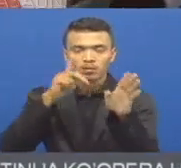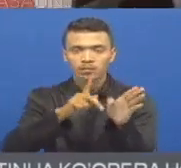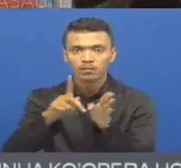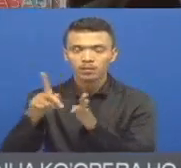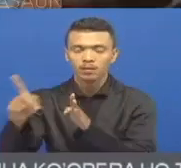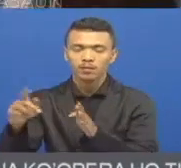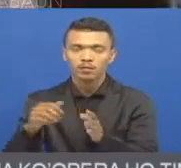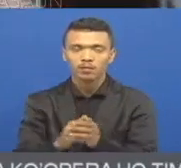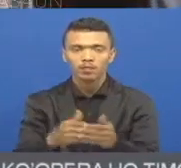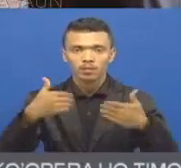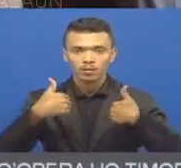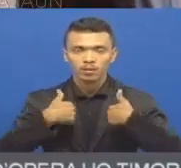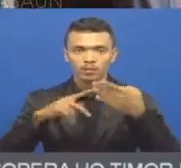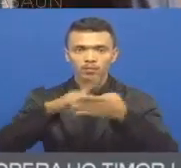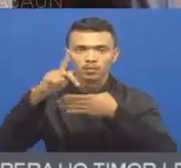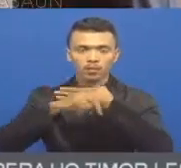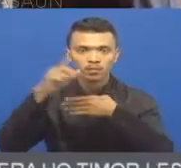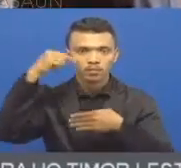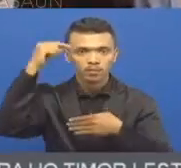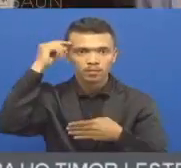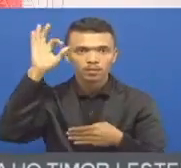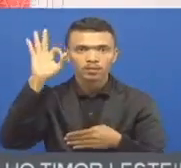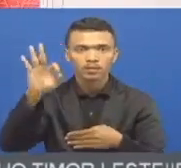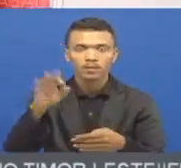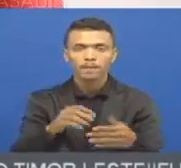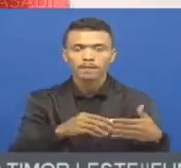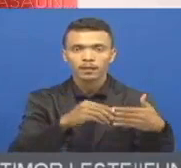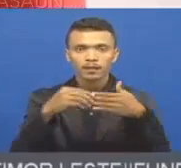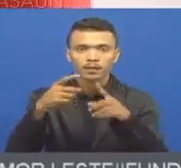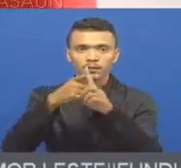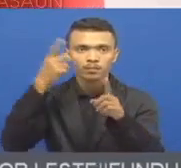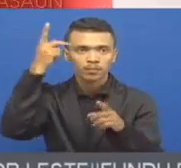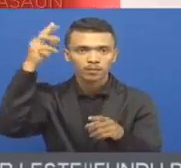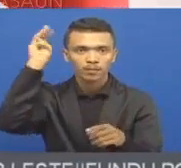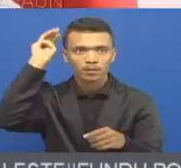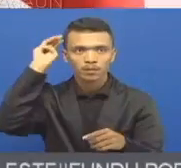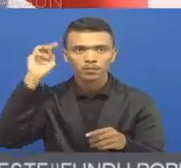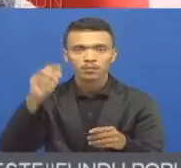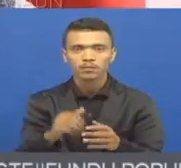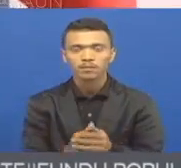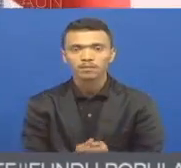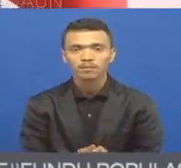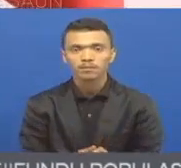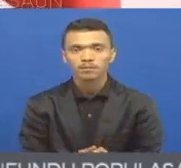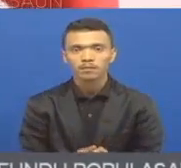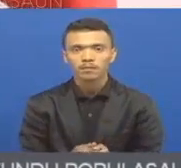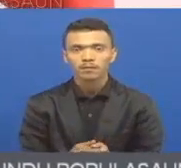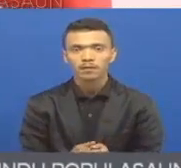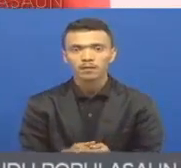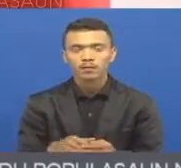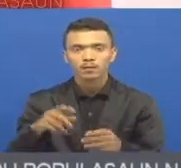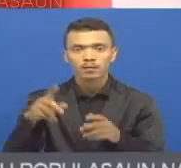Cooperação Bilateral e a Programa Governação da CIA, na que lidera o Russi Primeiro-ministro Xanana Guzmão. Chefe de